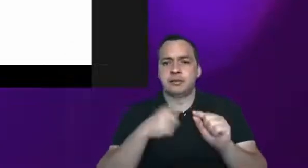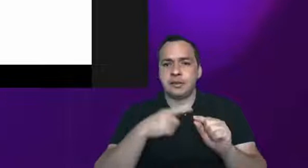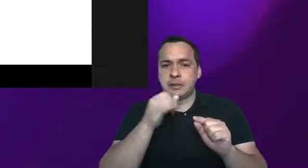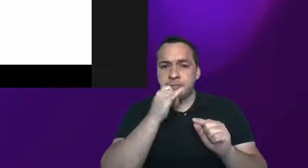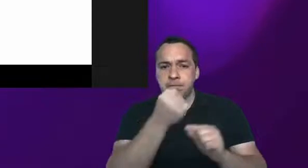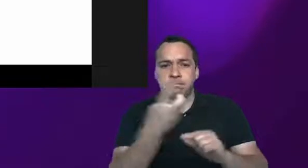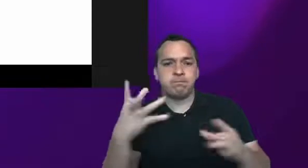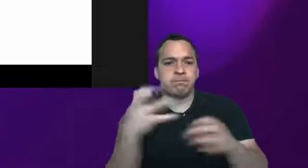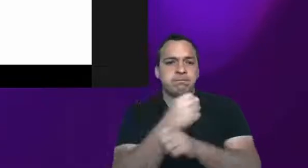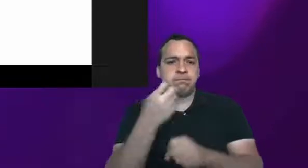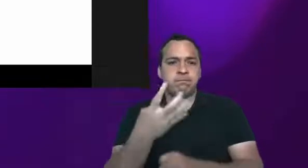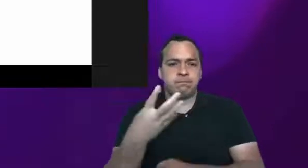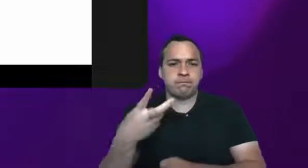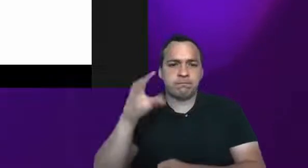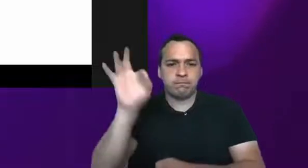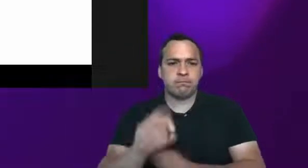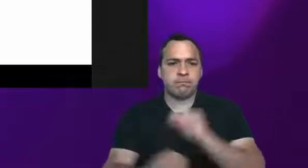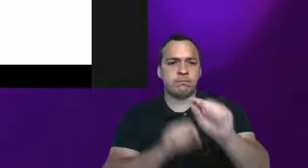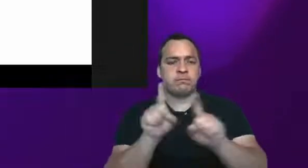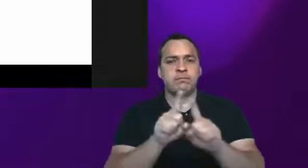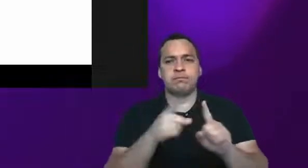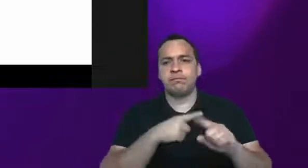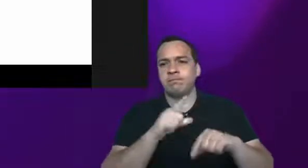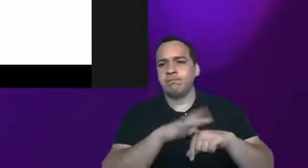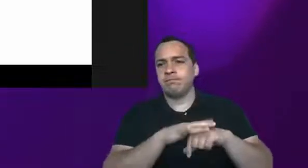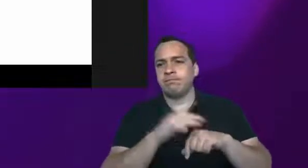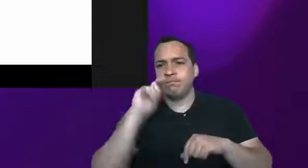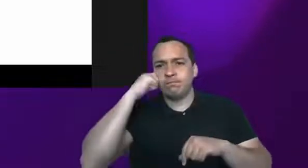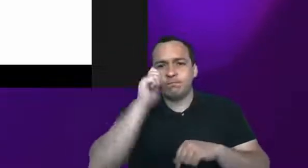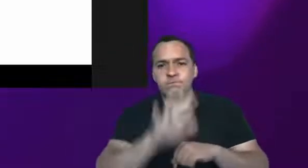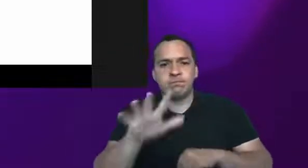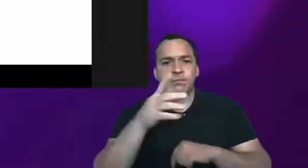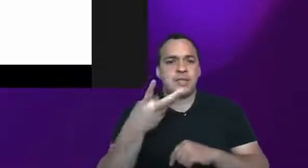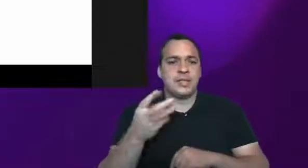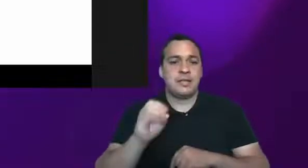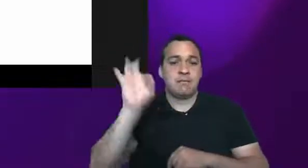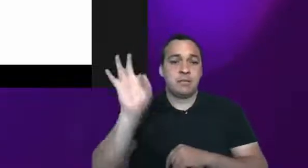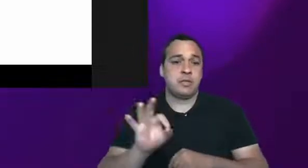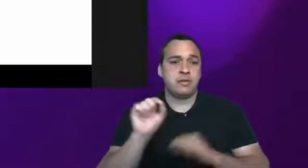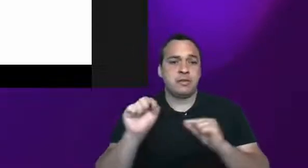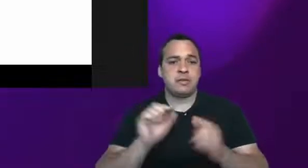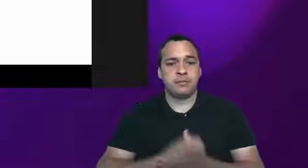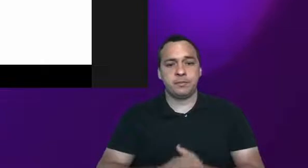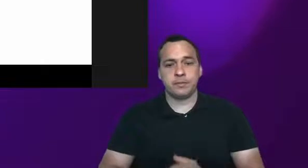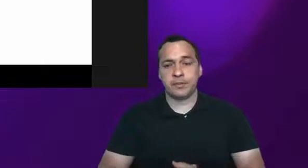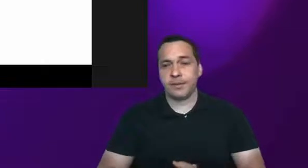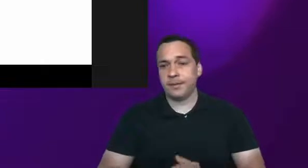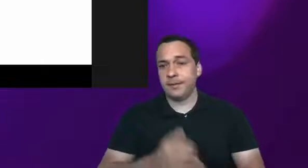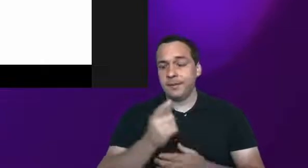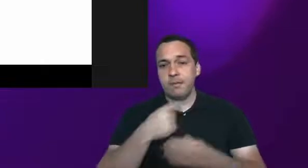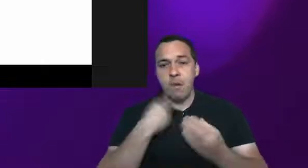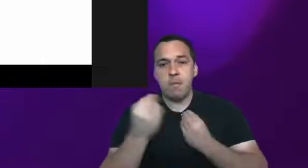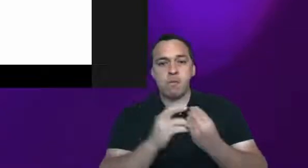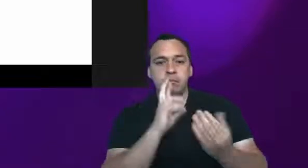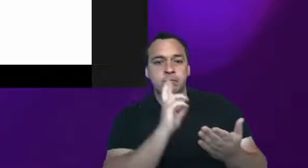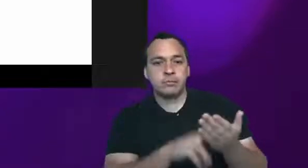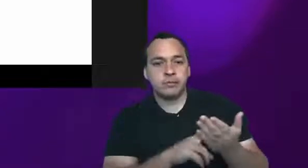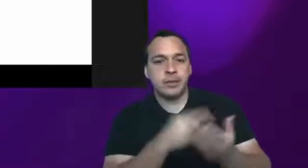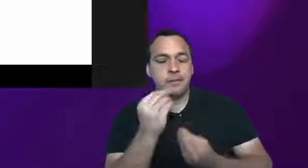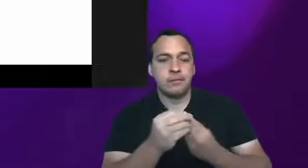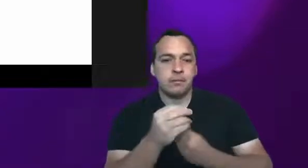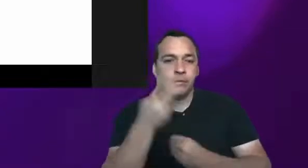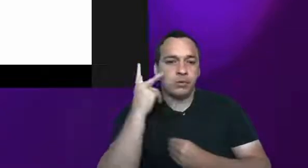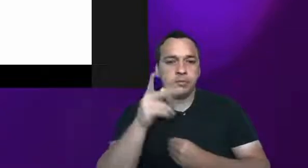42% e a sobrevivência com metástases síncronas é de 30%. Portanto, os resultados da reseção de metástases hepáticas